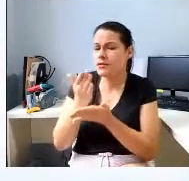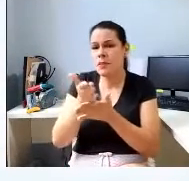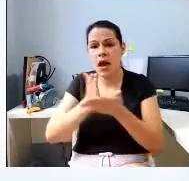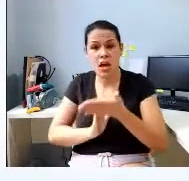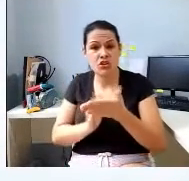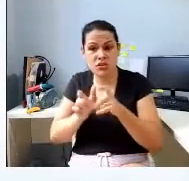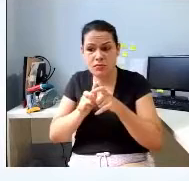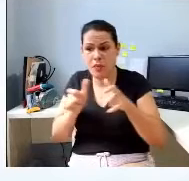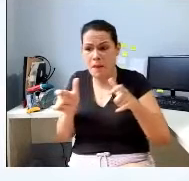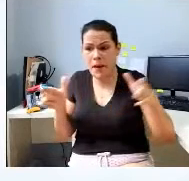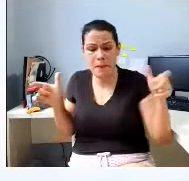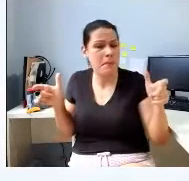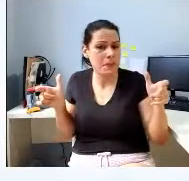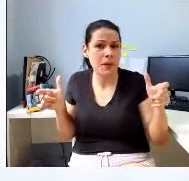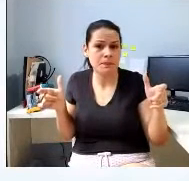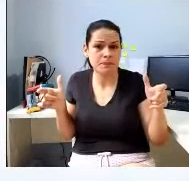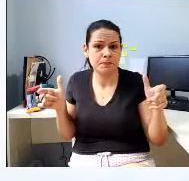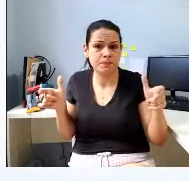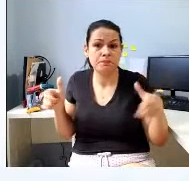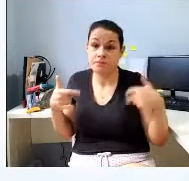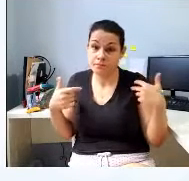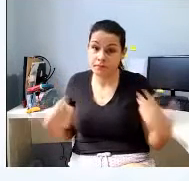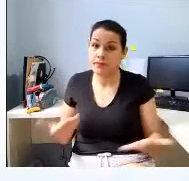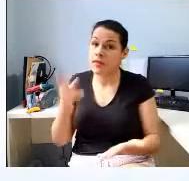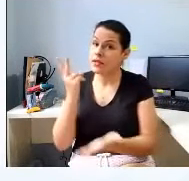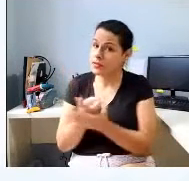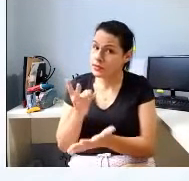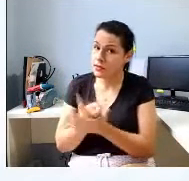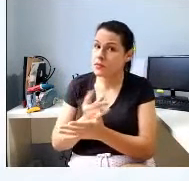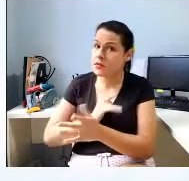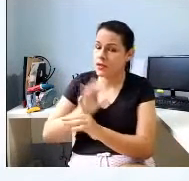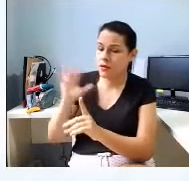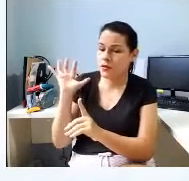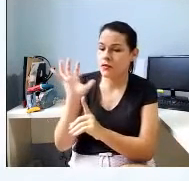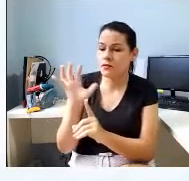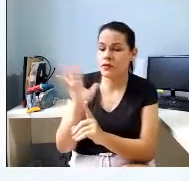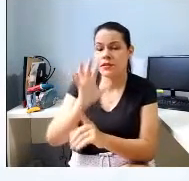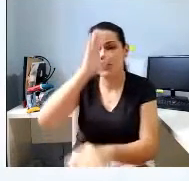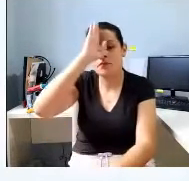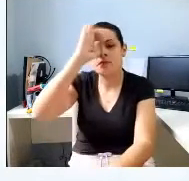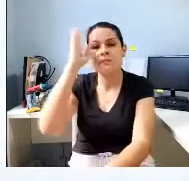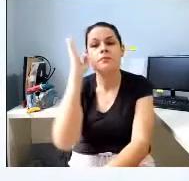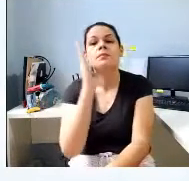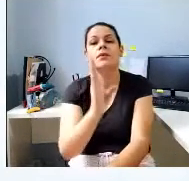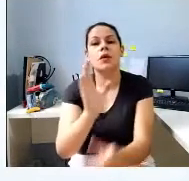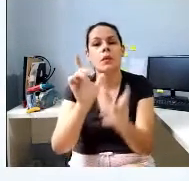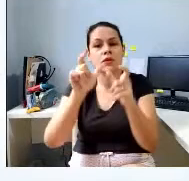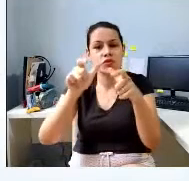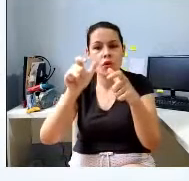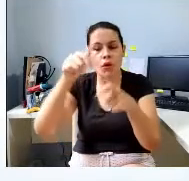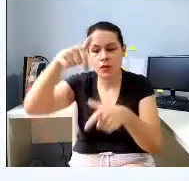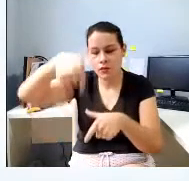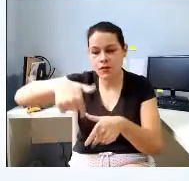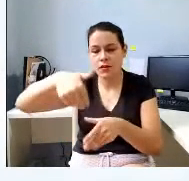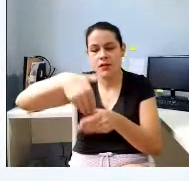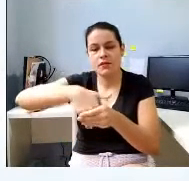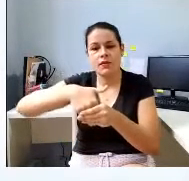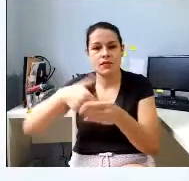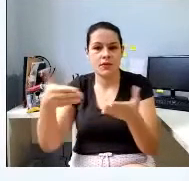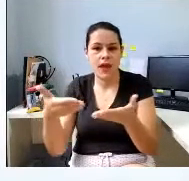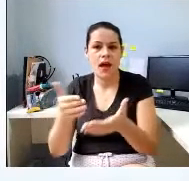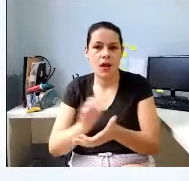aumentada. E isso se refletiu principalmente nessas eleições. Se